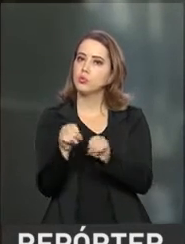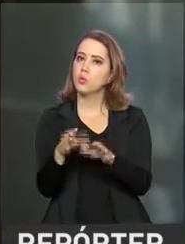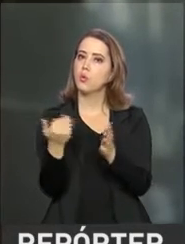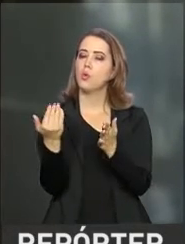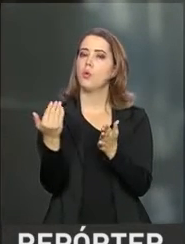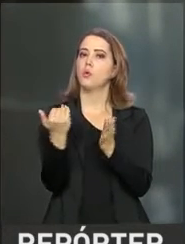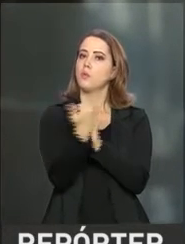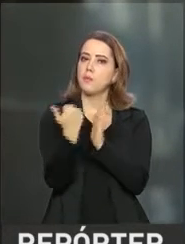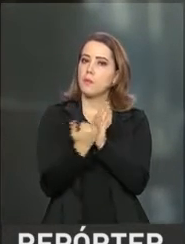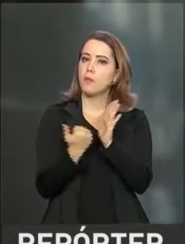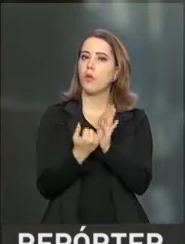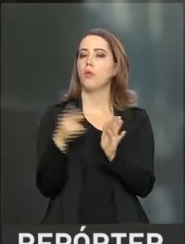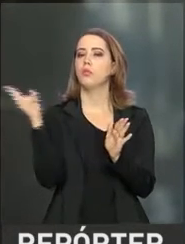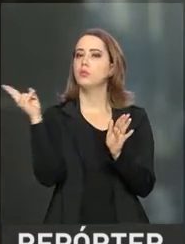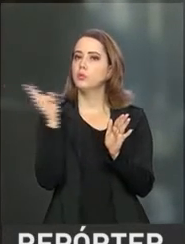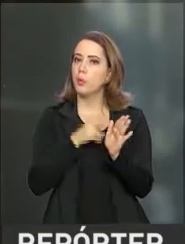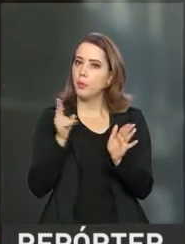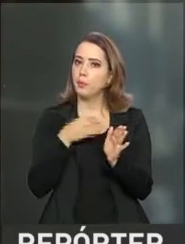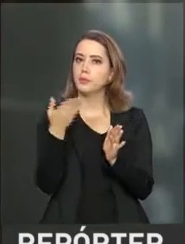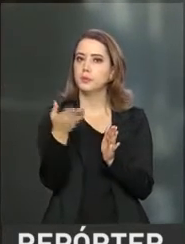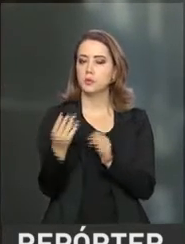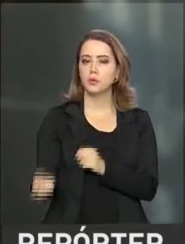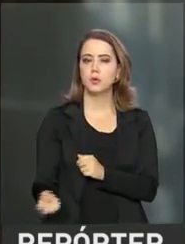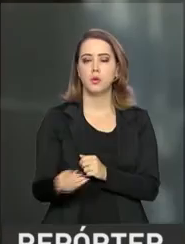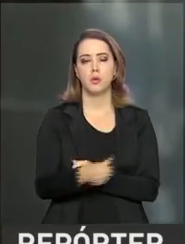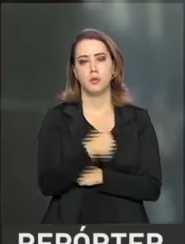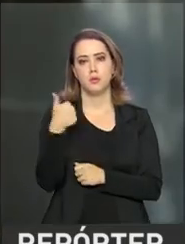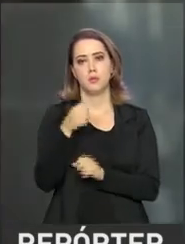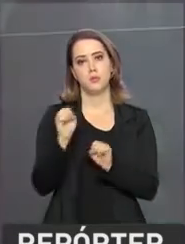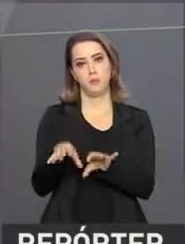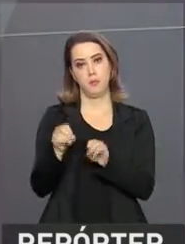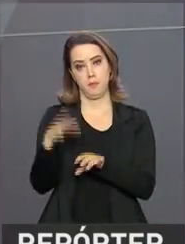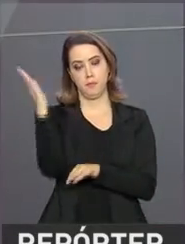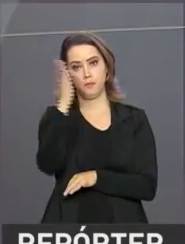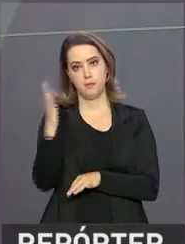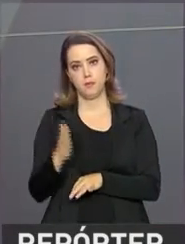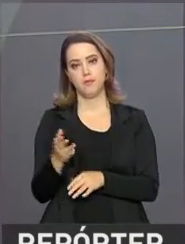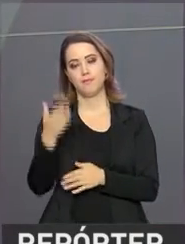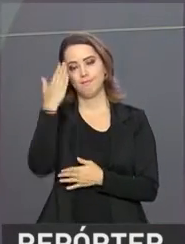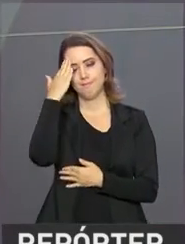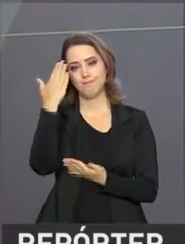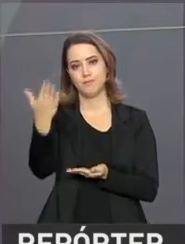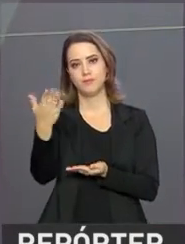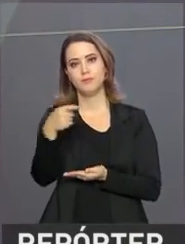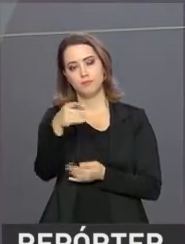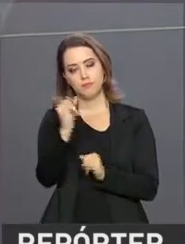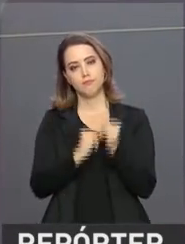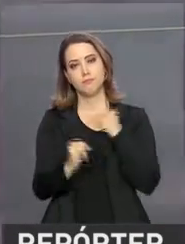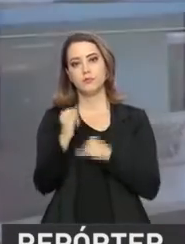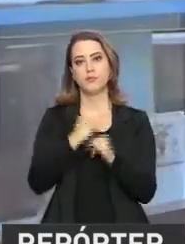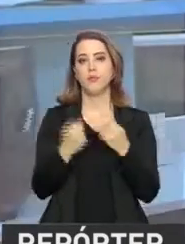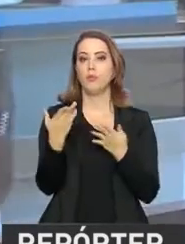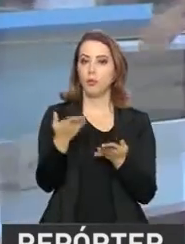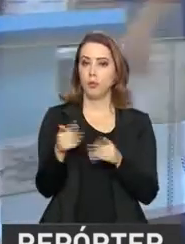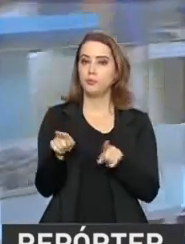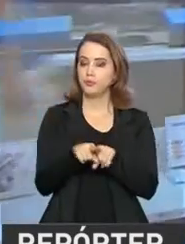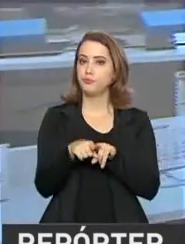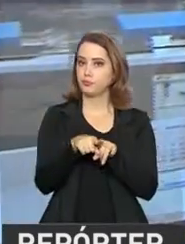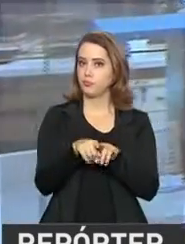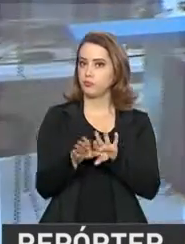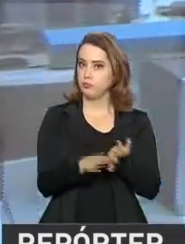e melhore a educação brasileira é com você renata brigada thaíssa pelas suas informações e por falar em educação